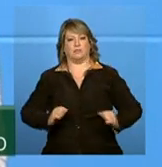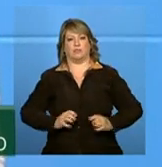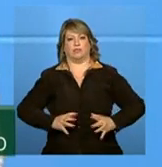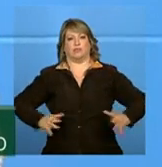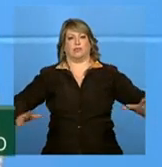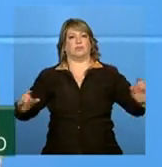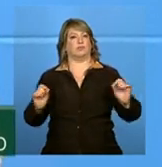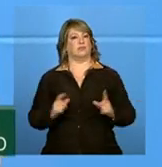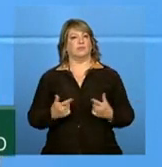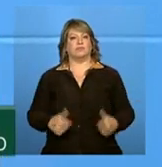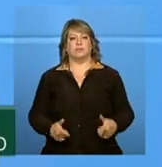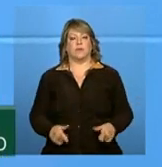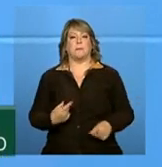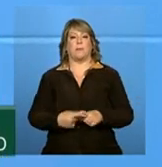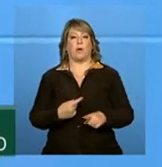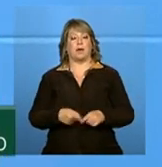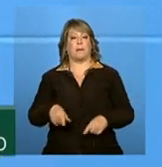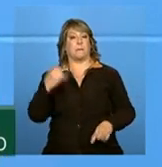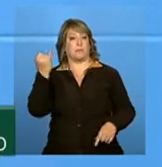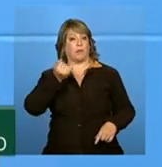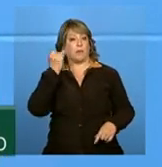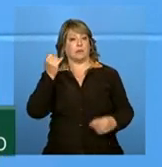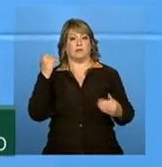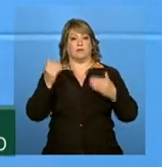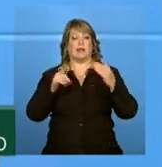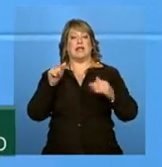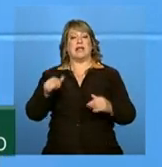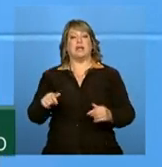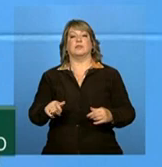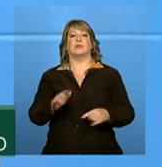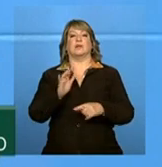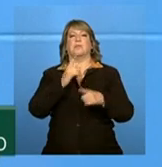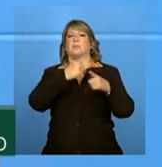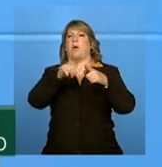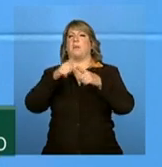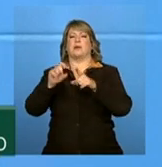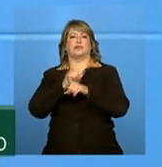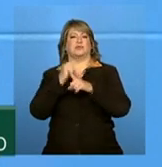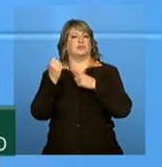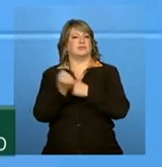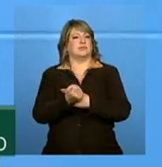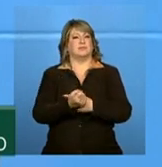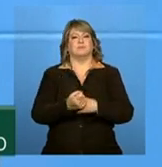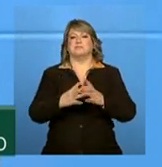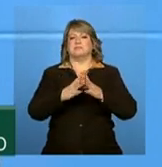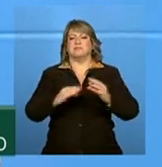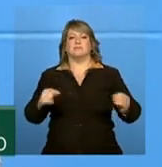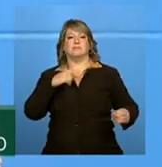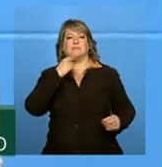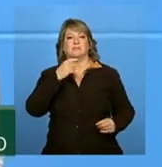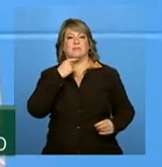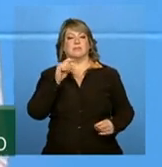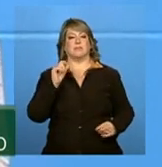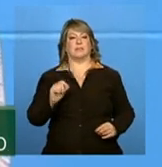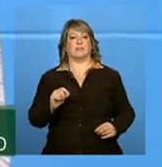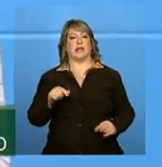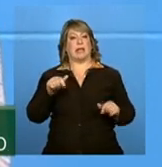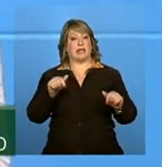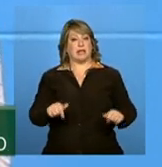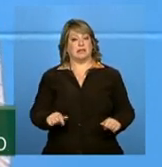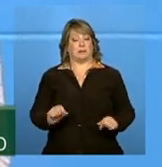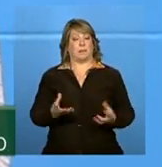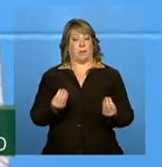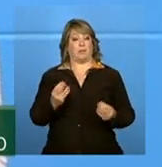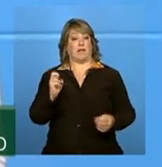seja importante no desenvolvimento, não é uma solução para todas as mazelas da sociedade. Nem todo mundo se beneficia desse enriquecimento.